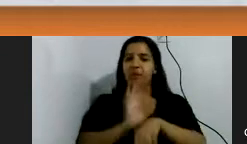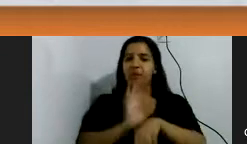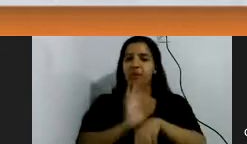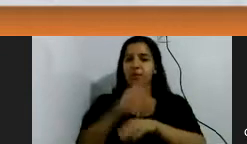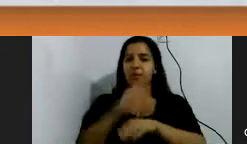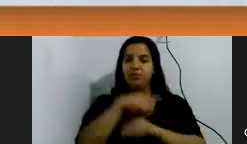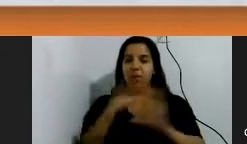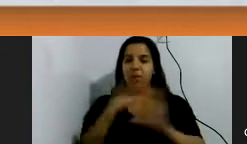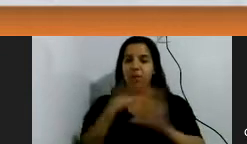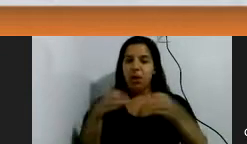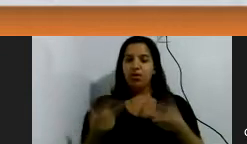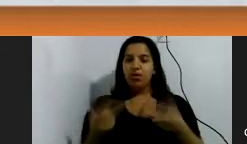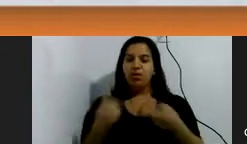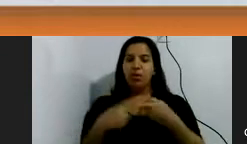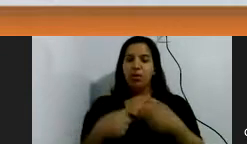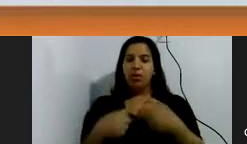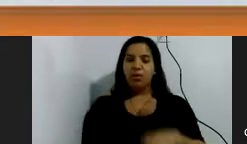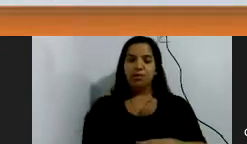nesses tubos?